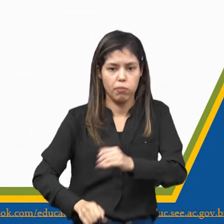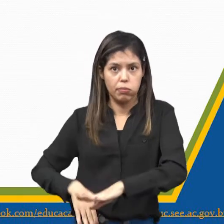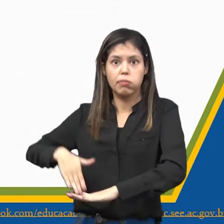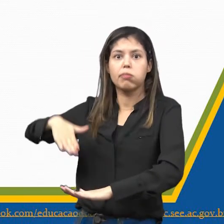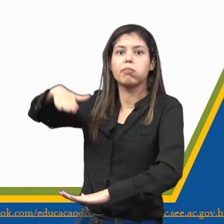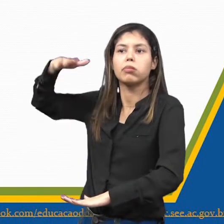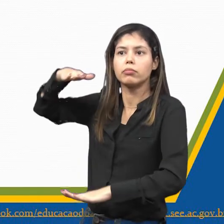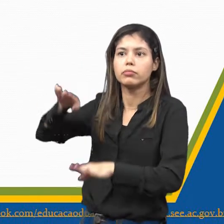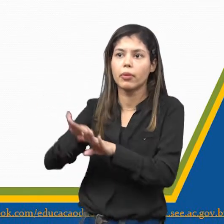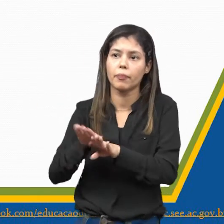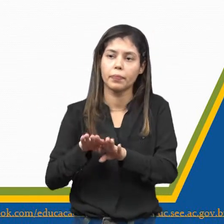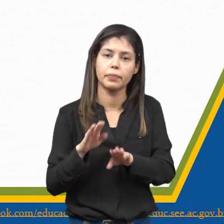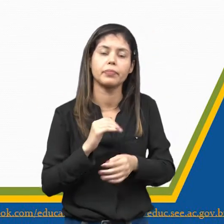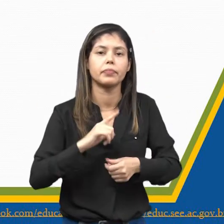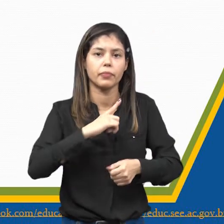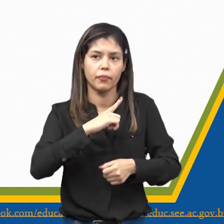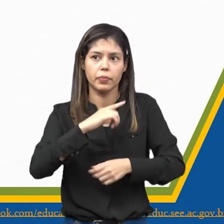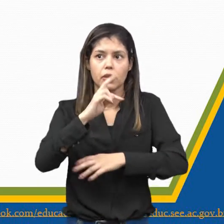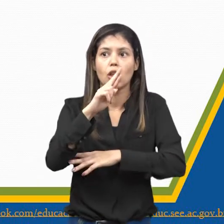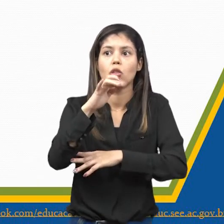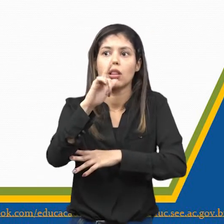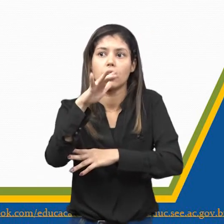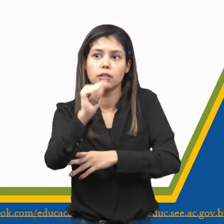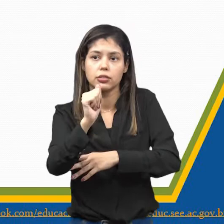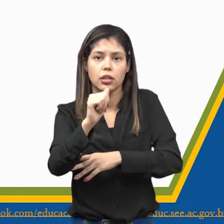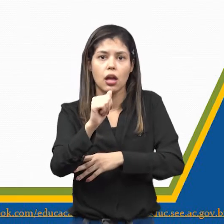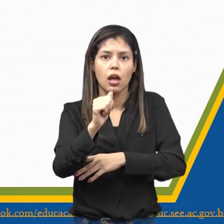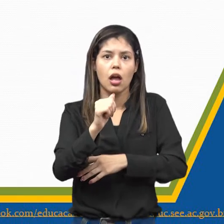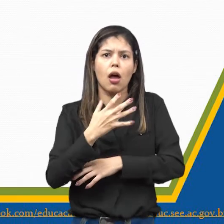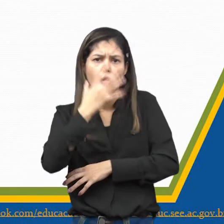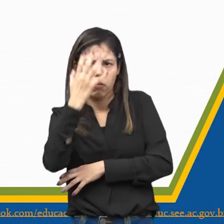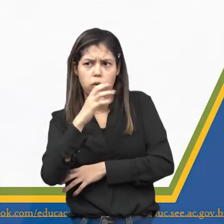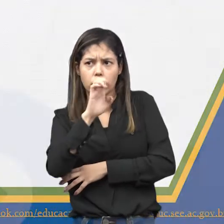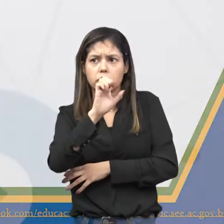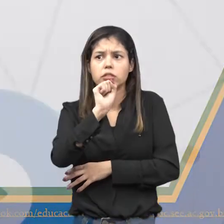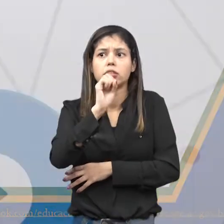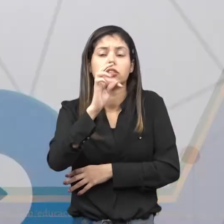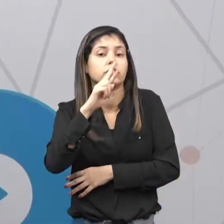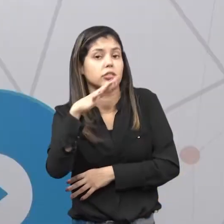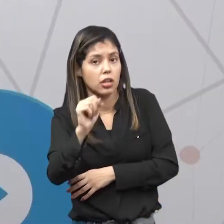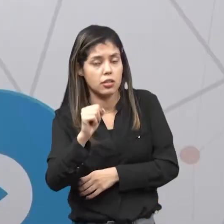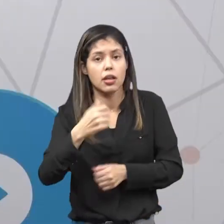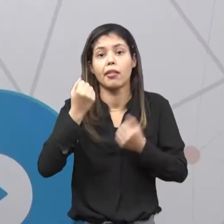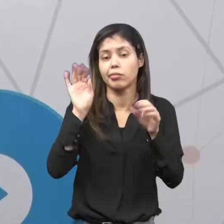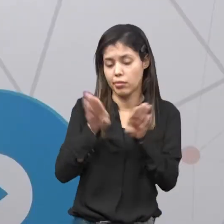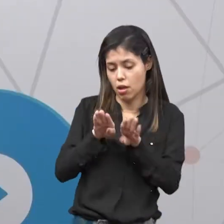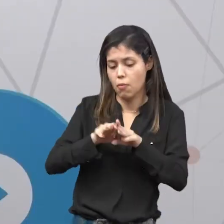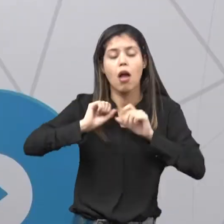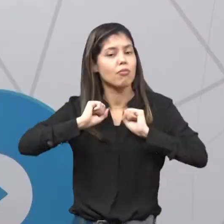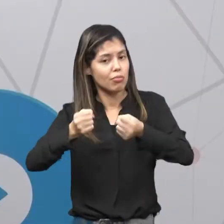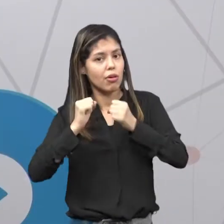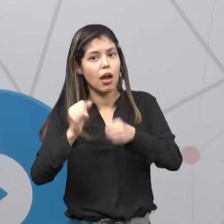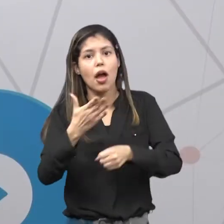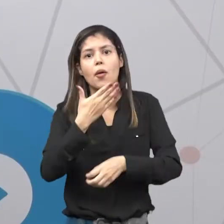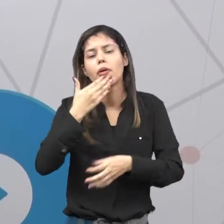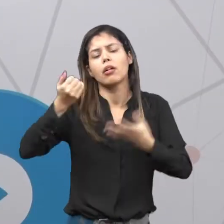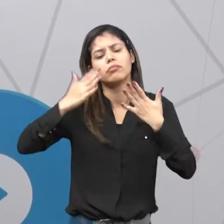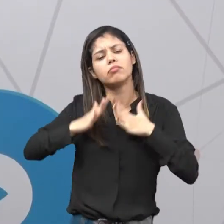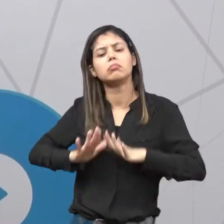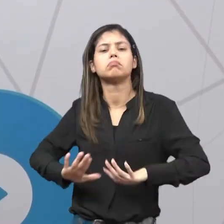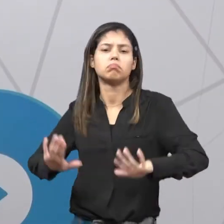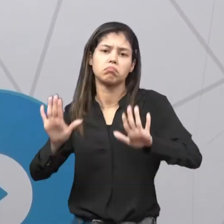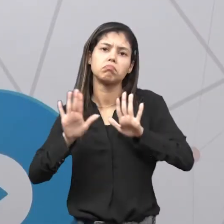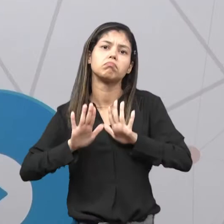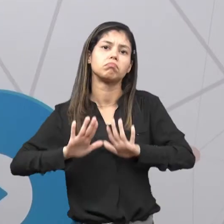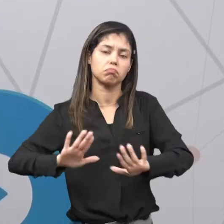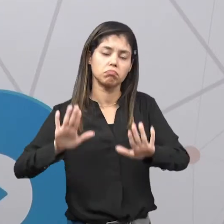crescimento, e aumenta também a nossa tolerância ao estresse, ou seja, com o exercício físico, nós aprendemos a ficar mais tranquilos